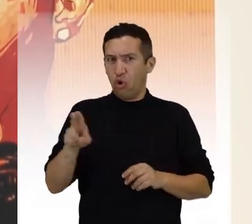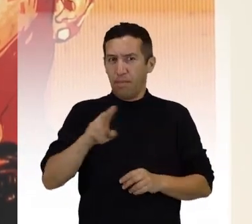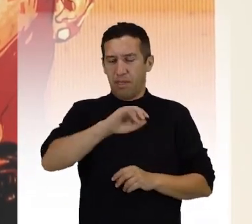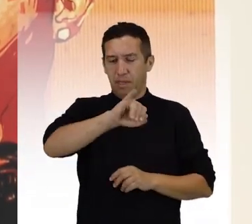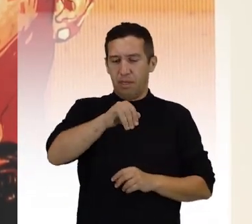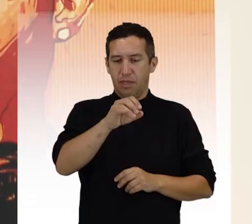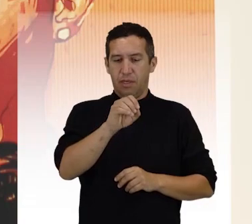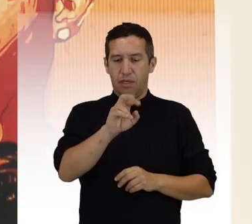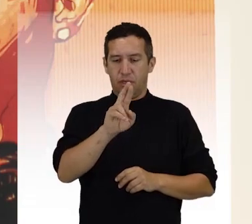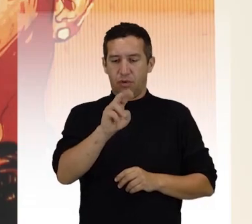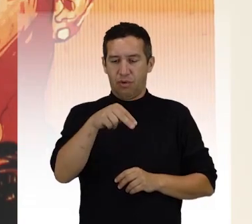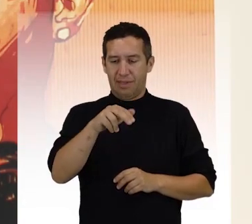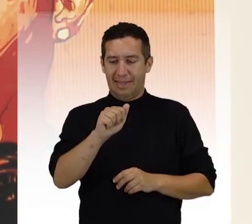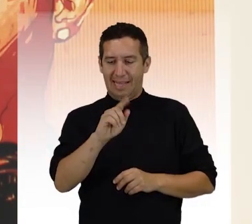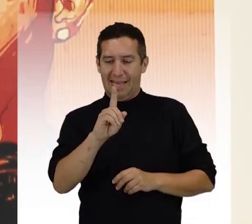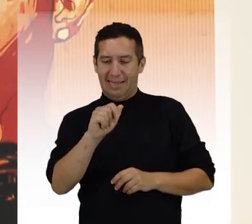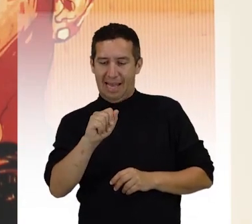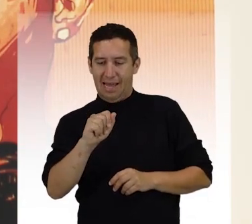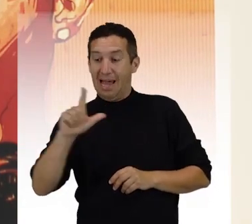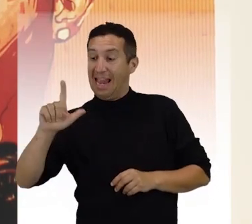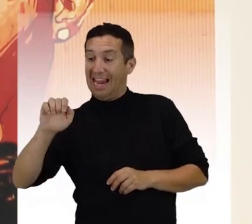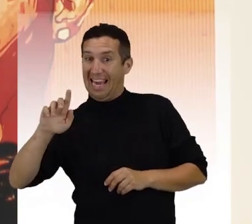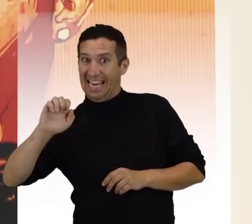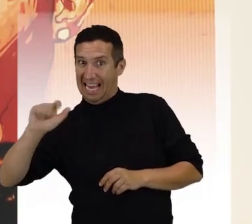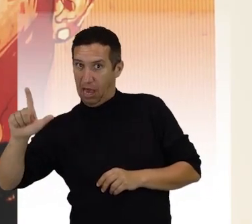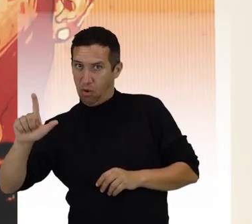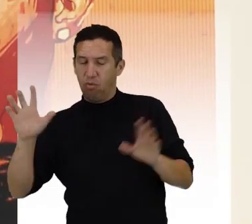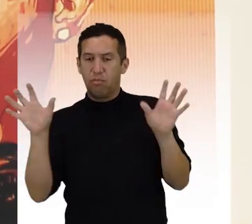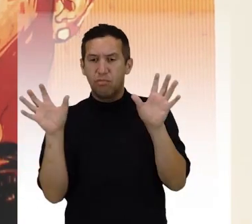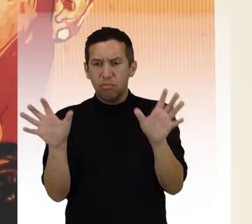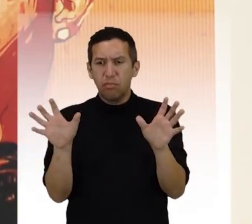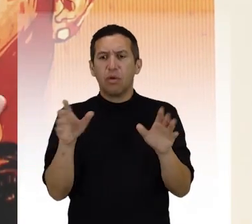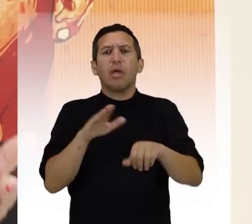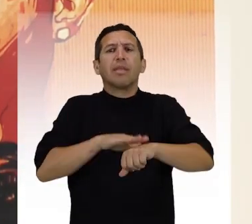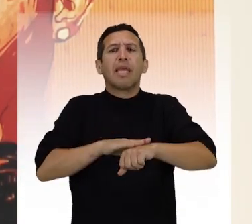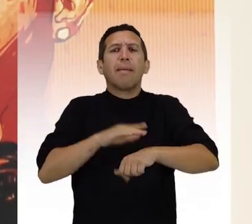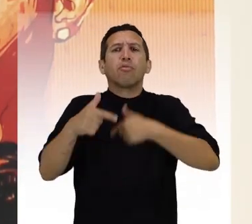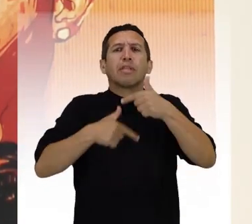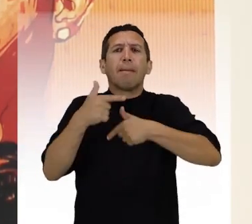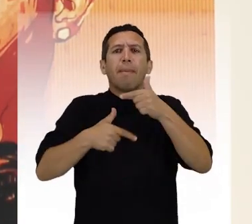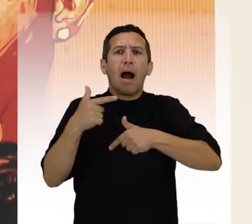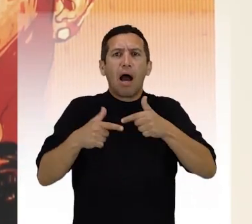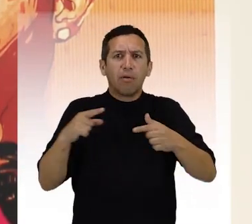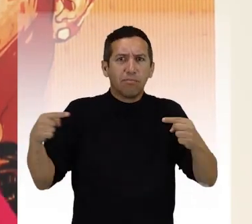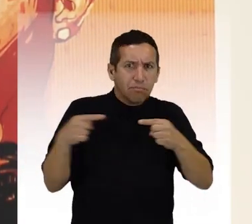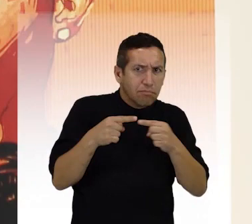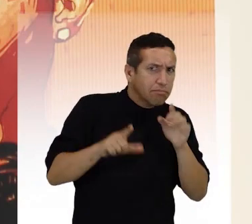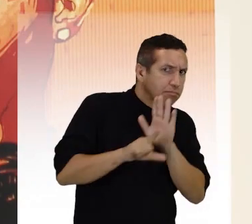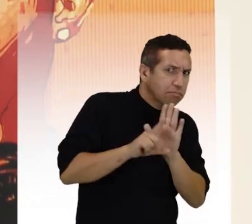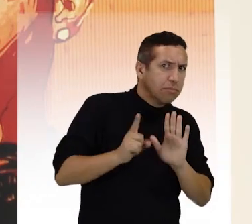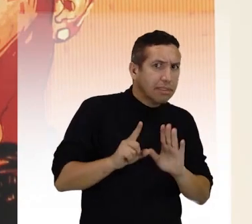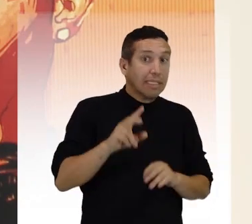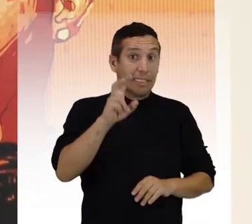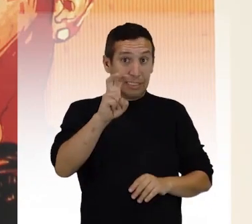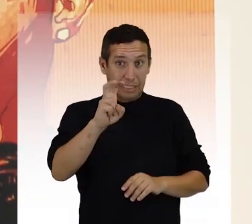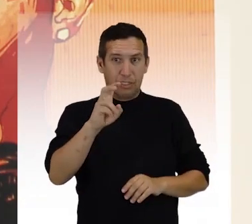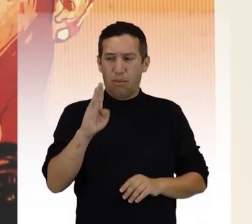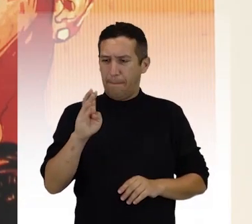Jornada Legal, confirmou a gravidade das condições de trabalho de motoristas profissionais em 5 grandes rodovias